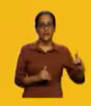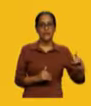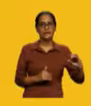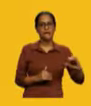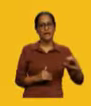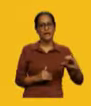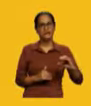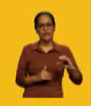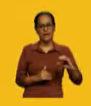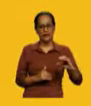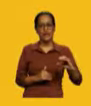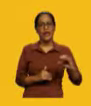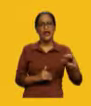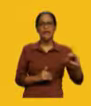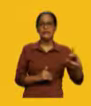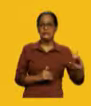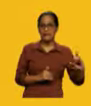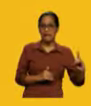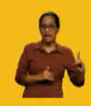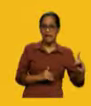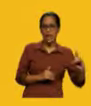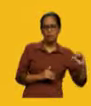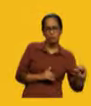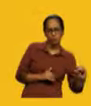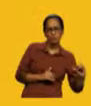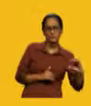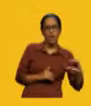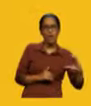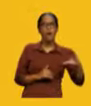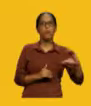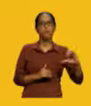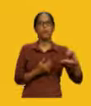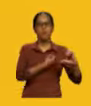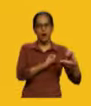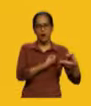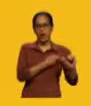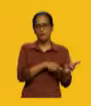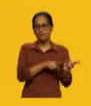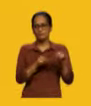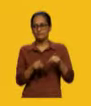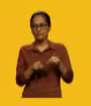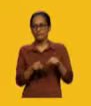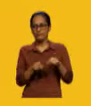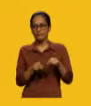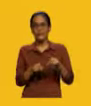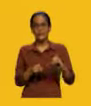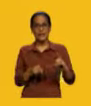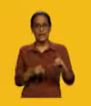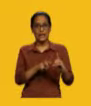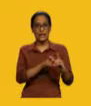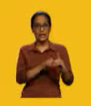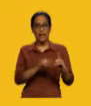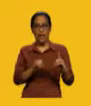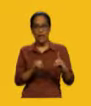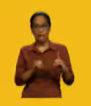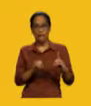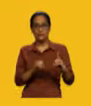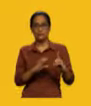do que D. Então, eu posso ter 3 repetições de C, que é o D vale 500, o